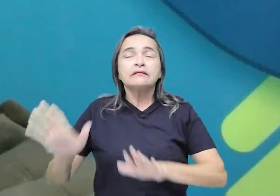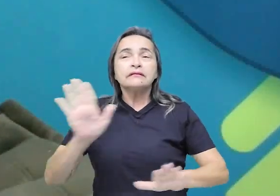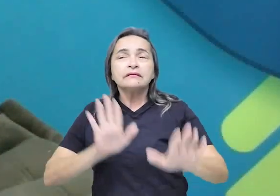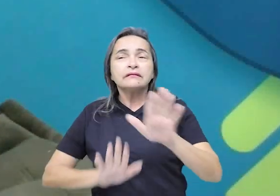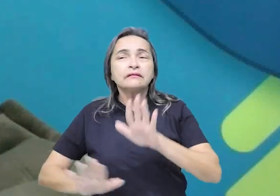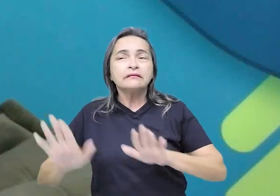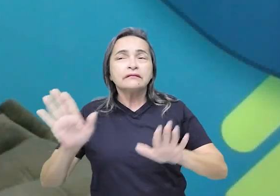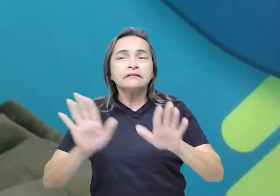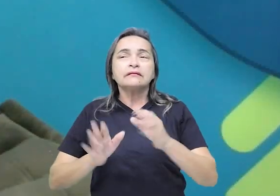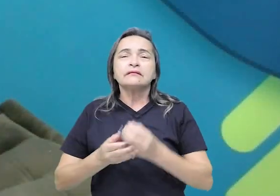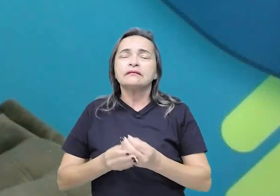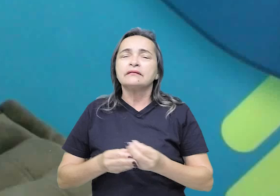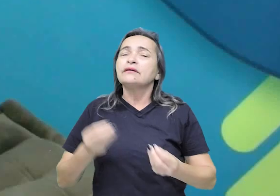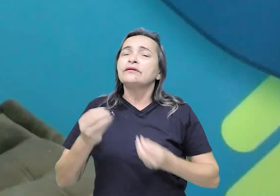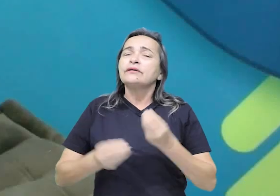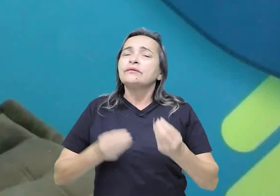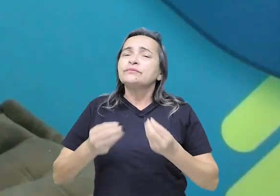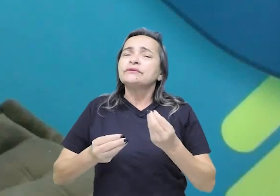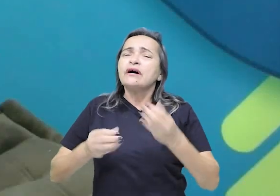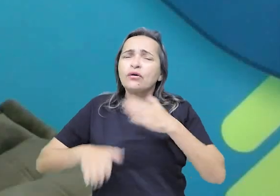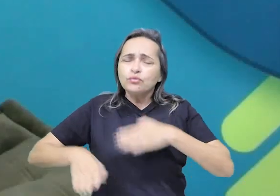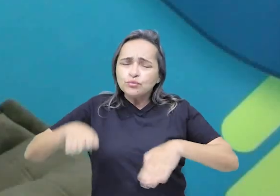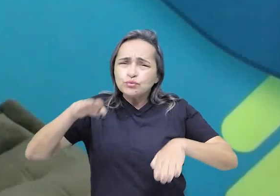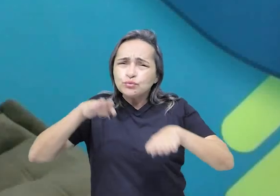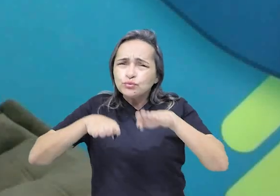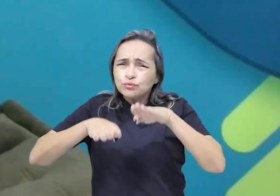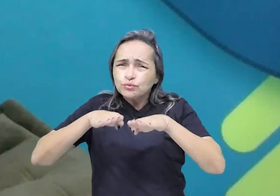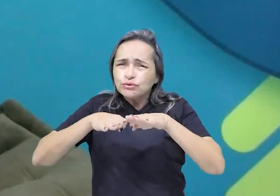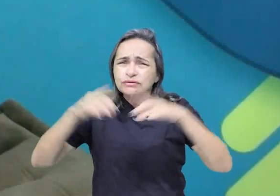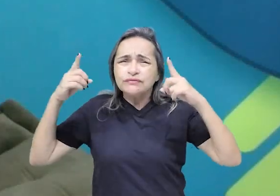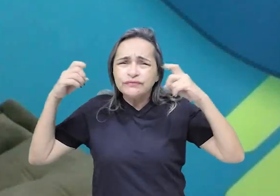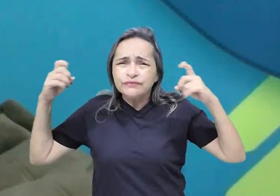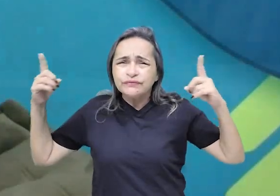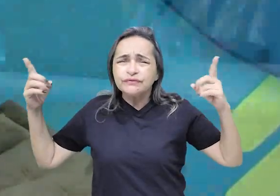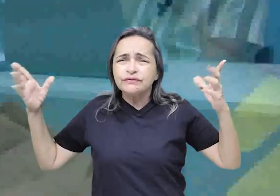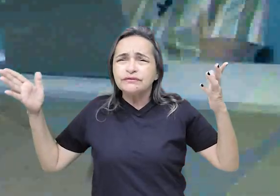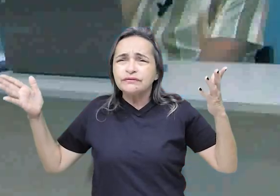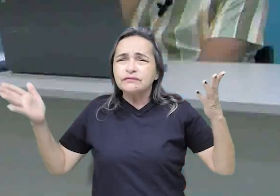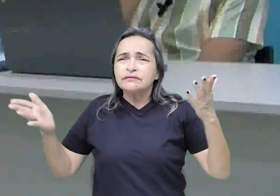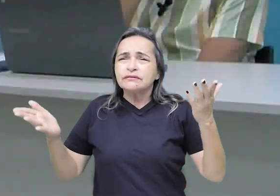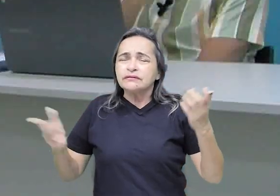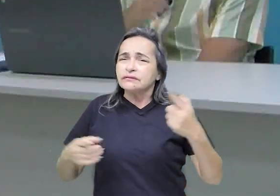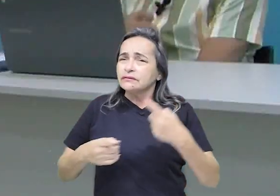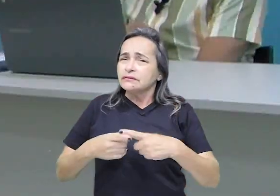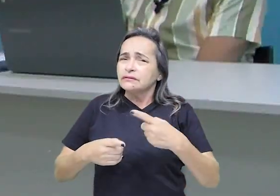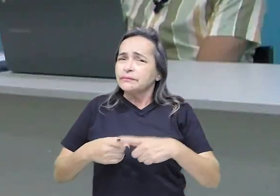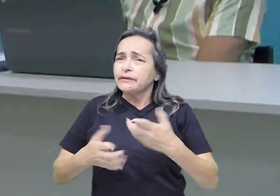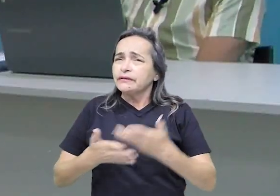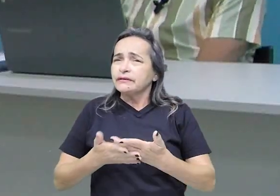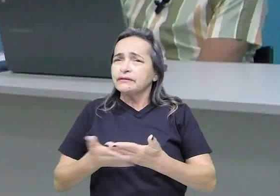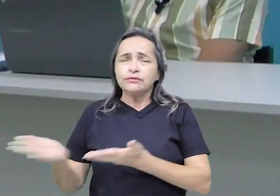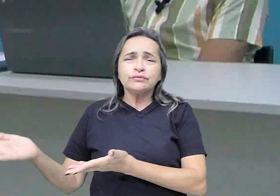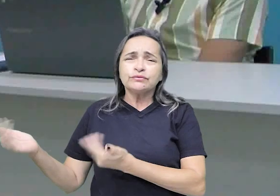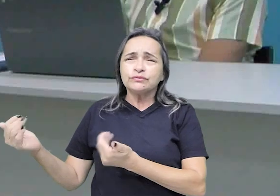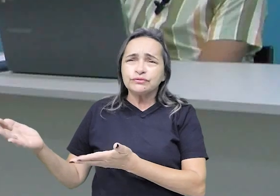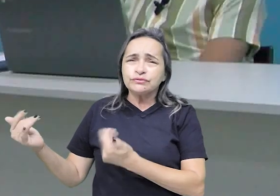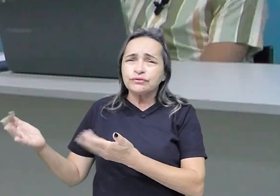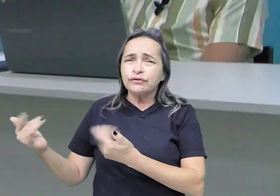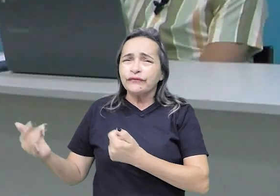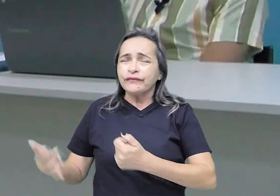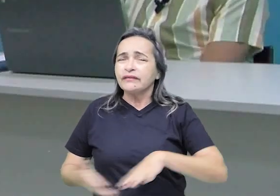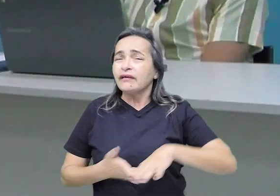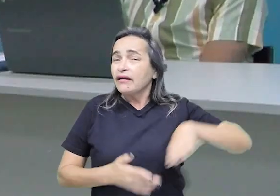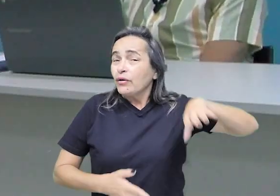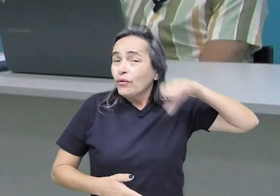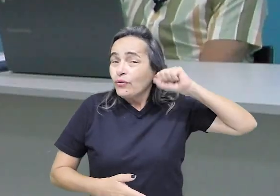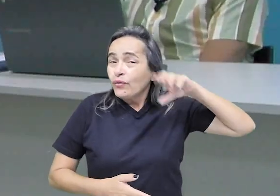nível de dB dessa festa? Né? A gente não se preocupa, em geral, com isso. Os jovens, principalmente, eles vão e eles ficam ali com o